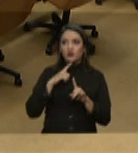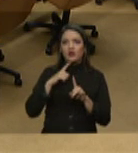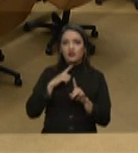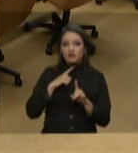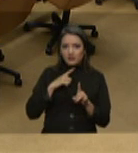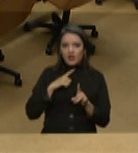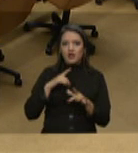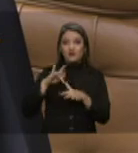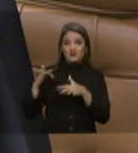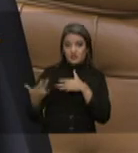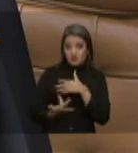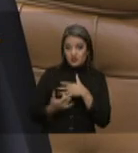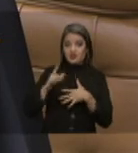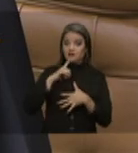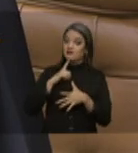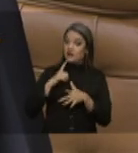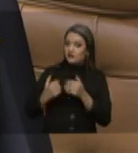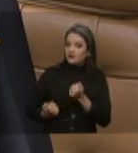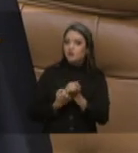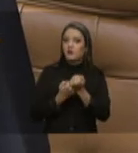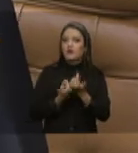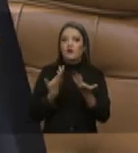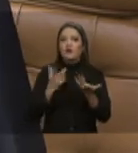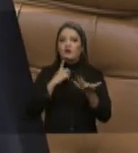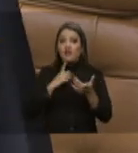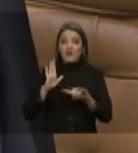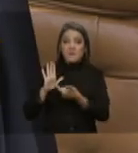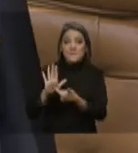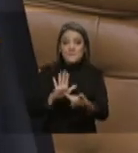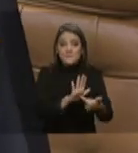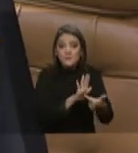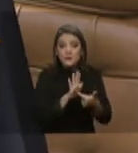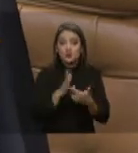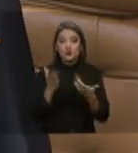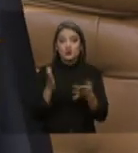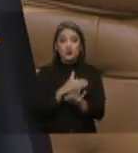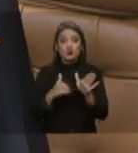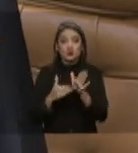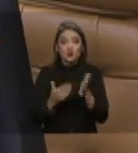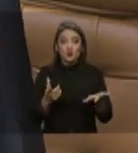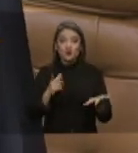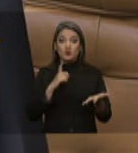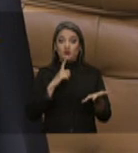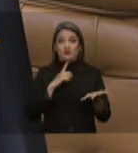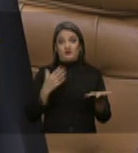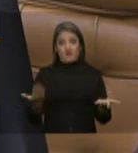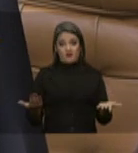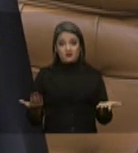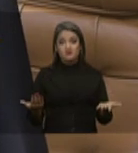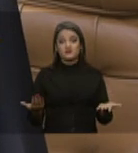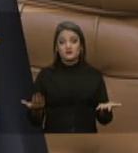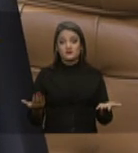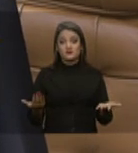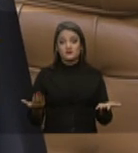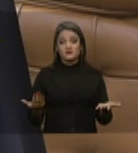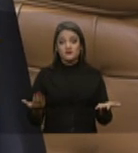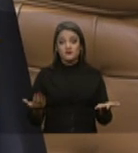dos provedores no sentido de fazer toda a transmissão inclusive marcar a festa da Selma e coisa do tipo